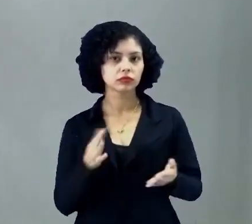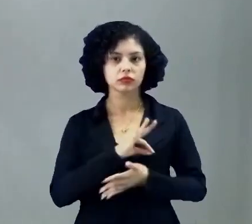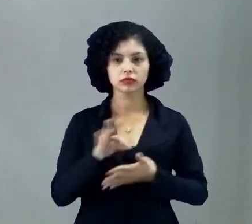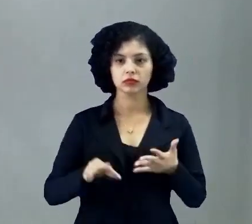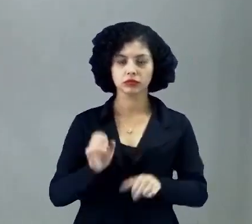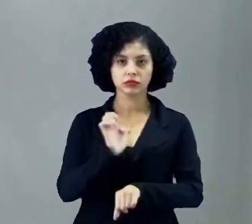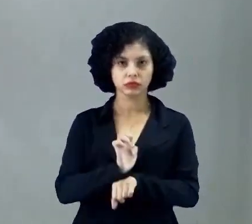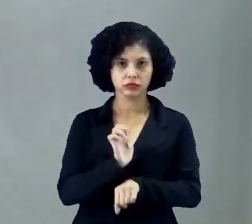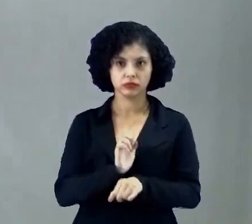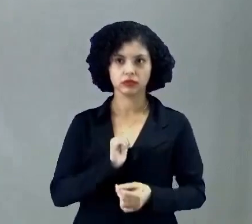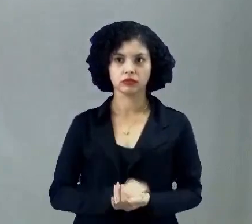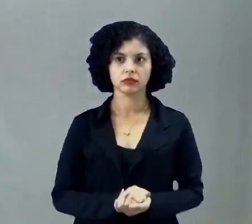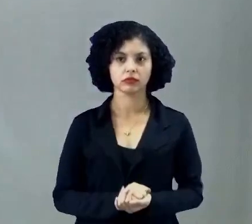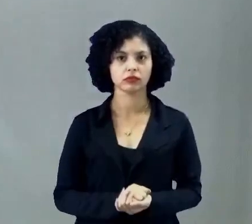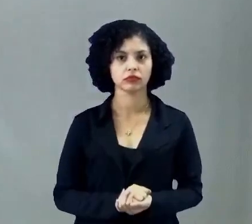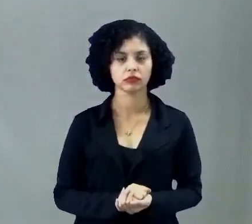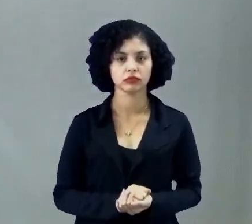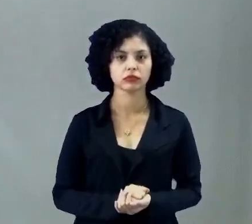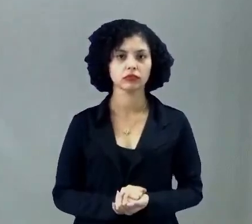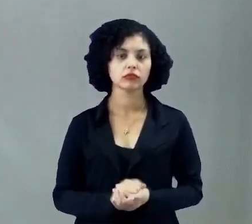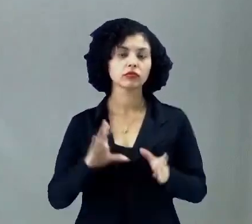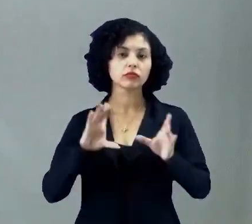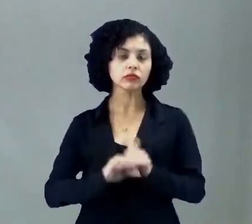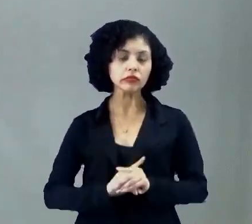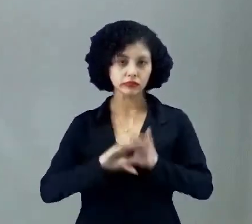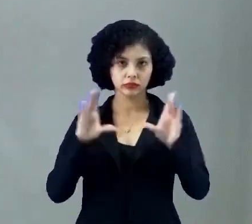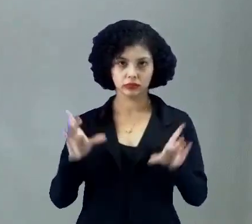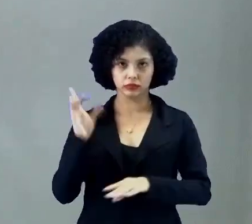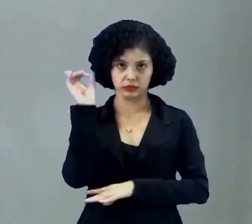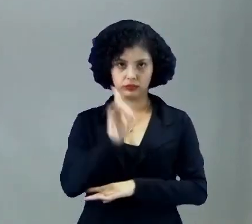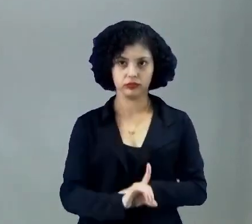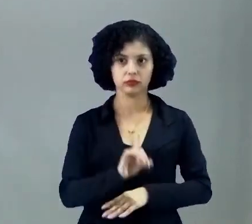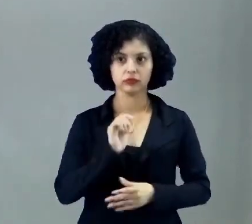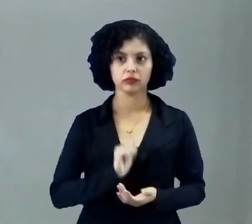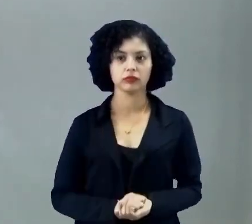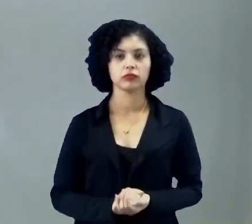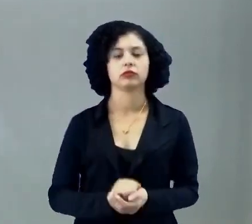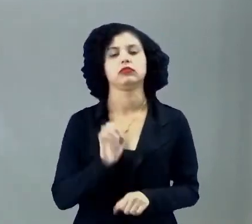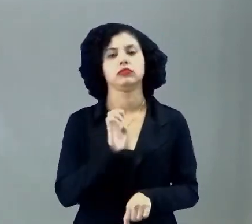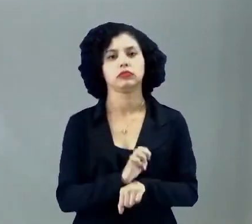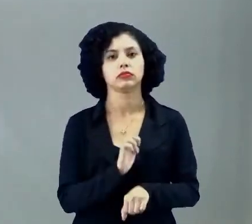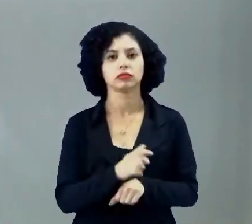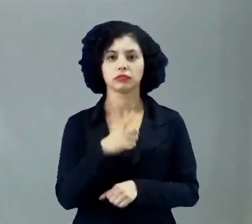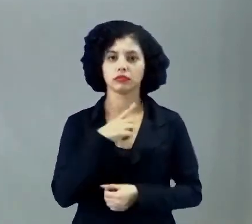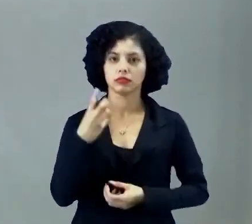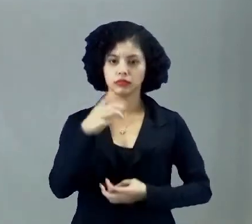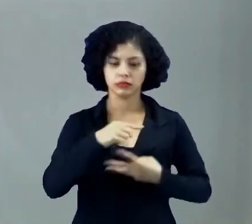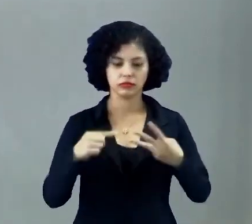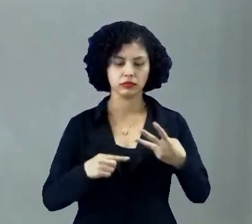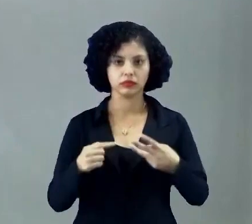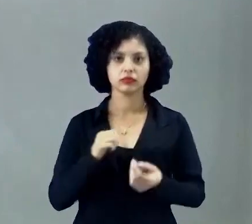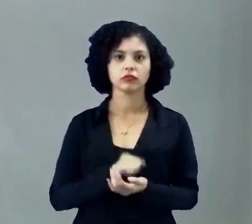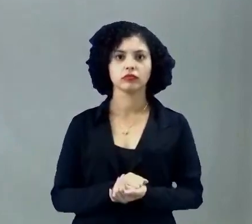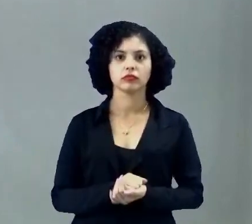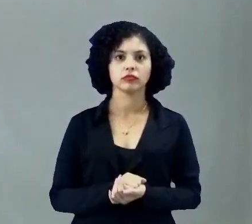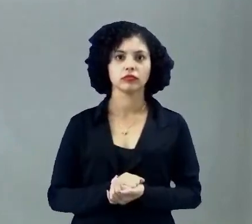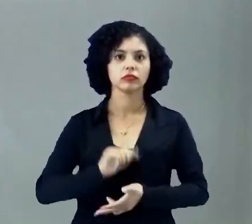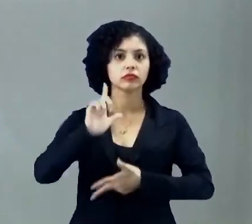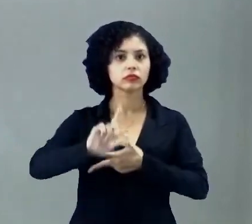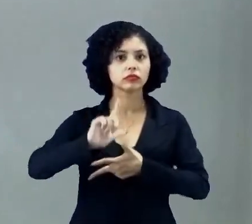nós vivemos, um Estado que é democrático de direito, um Estado que tem 3 poderes,